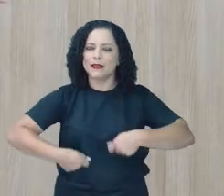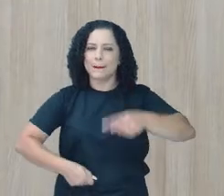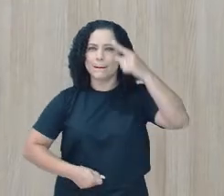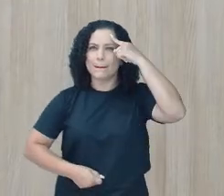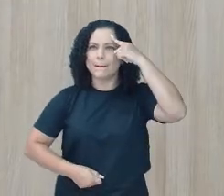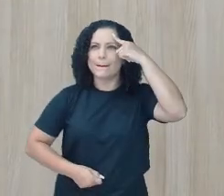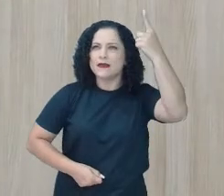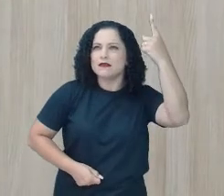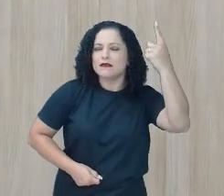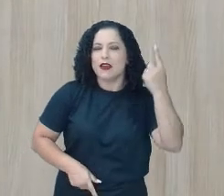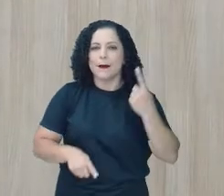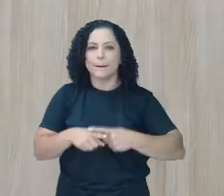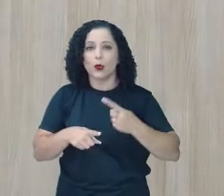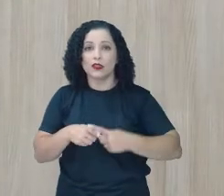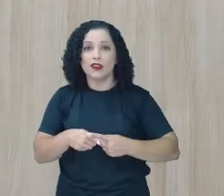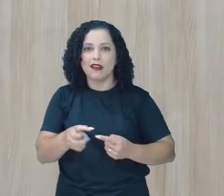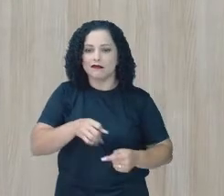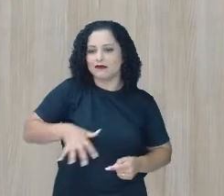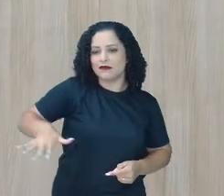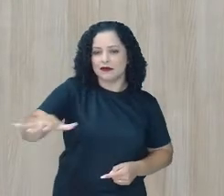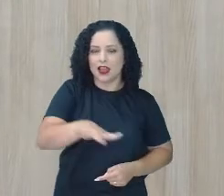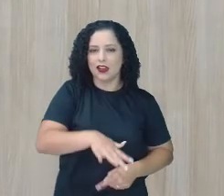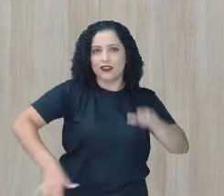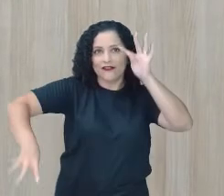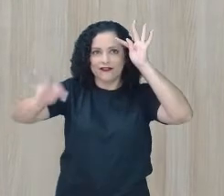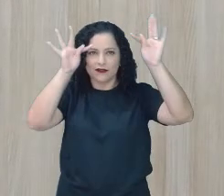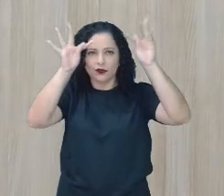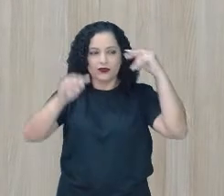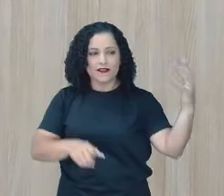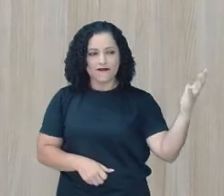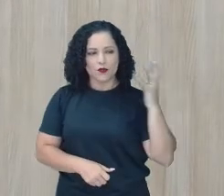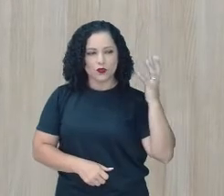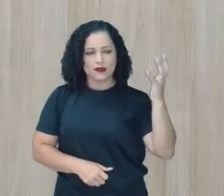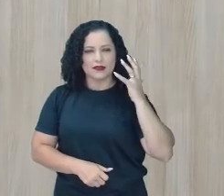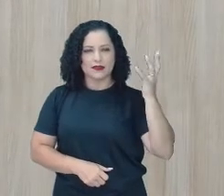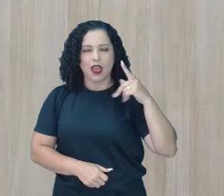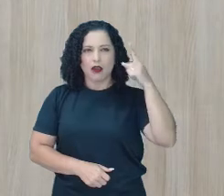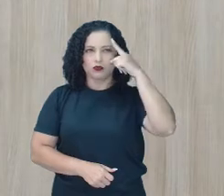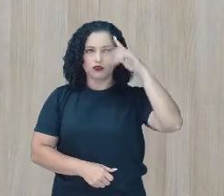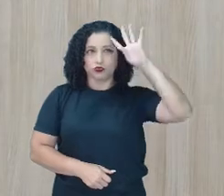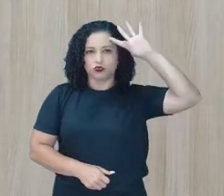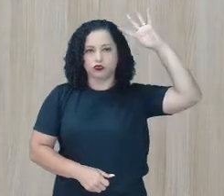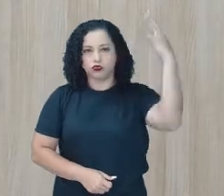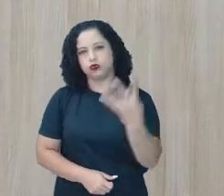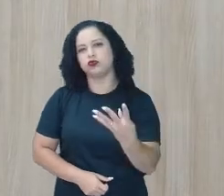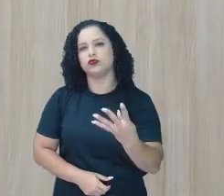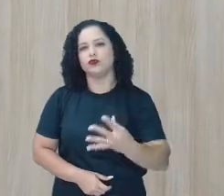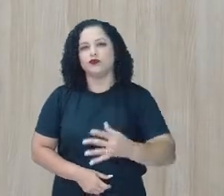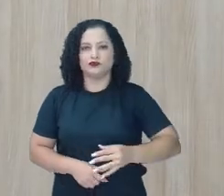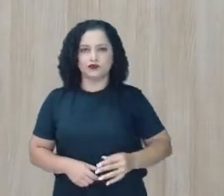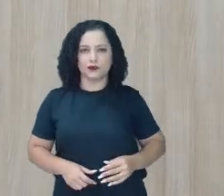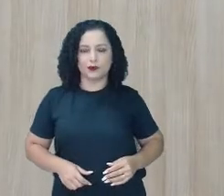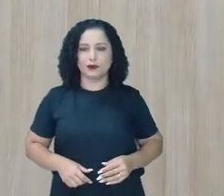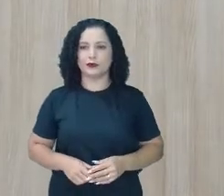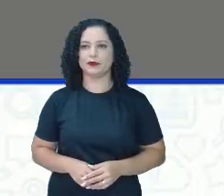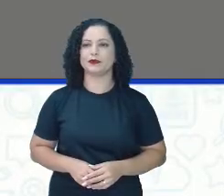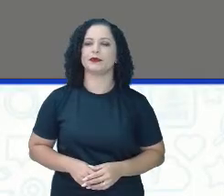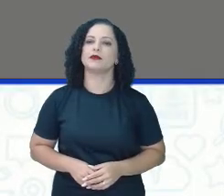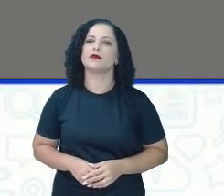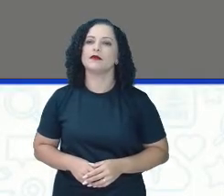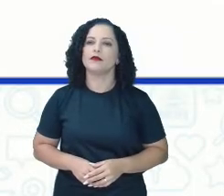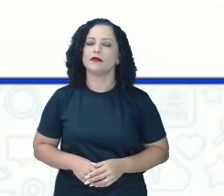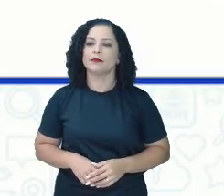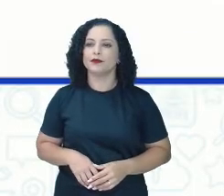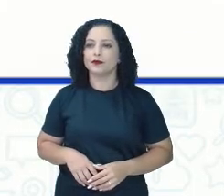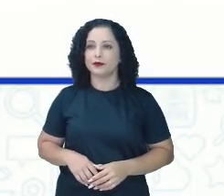perguntar, porque essas questões filosóficas influenciam no nosso comportamento, nas nossas tomadas de decisão. E agora é a